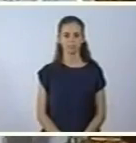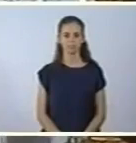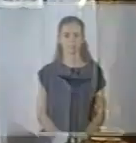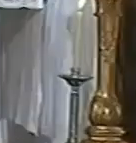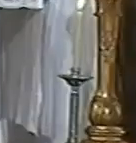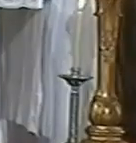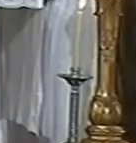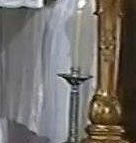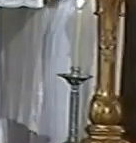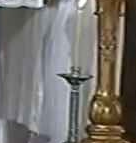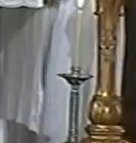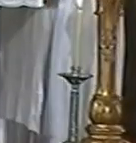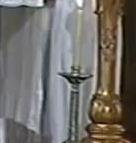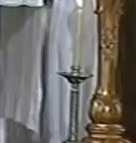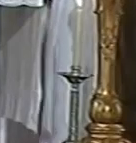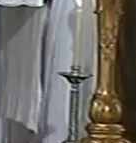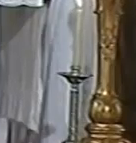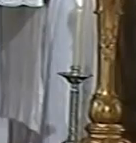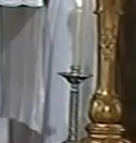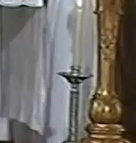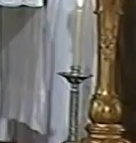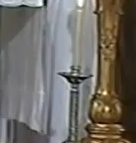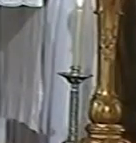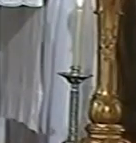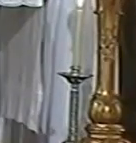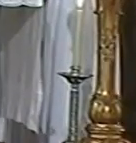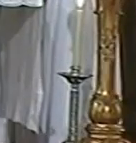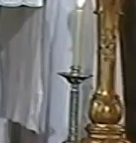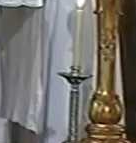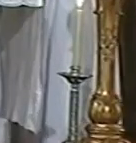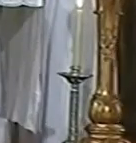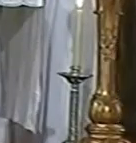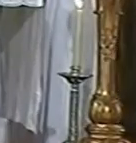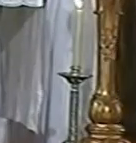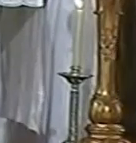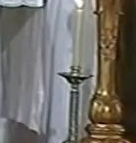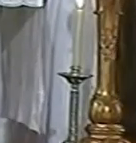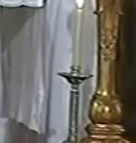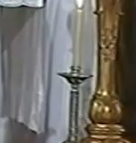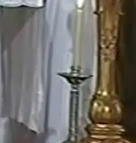Thank you.